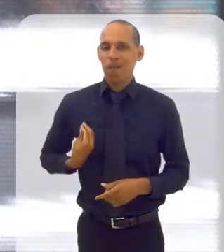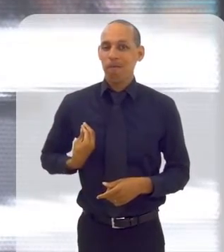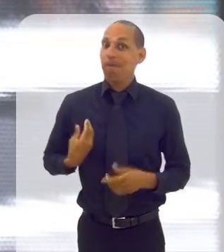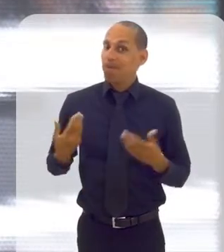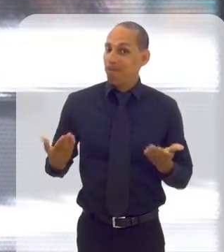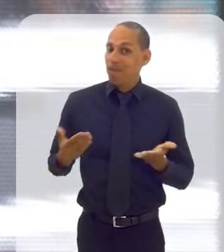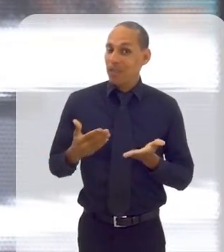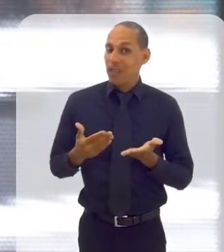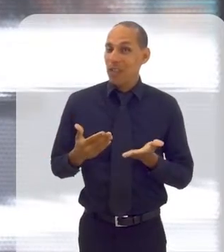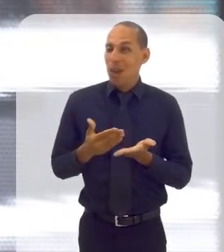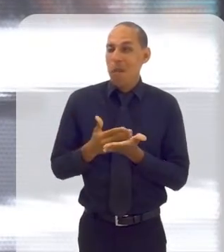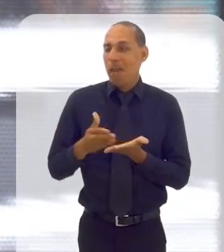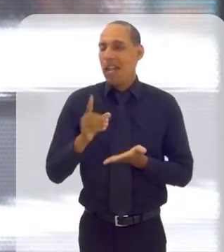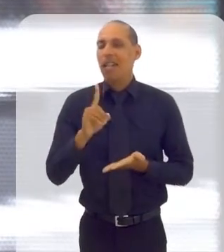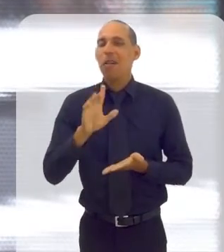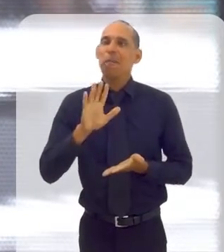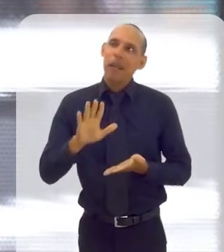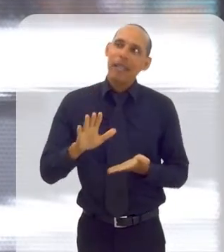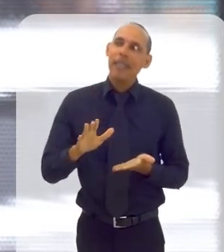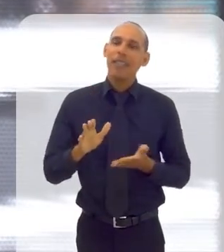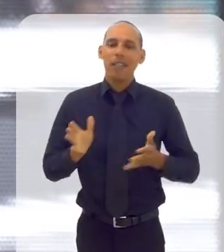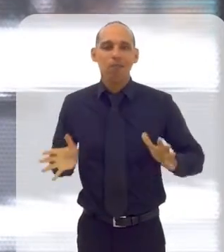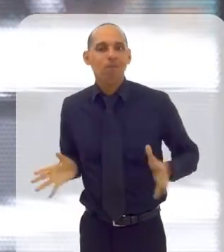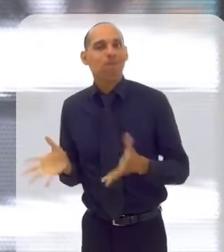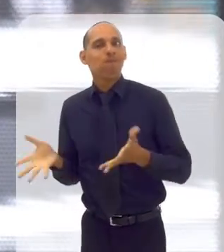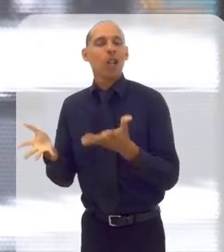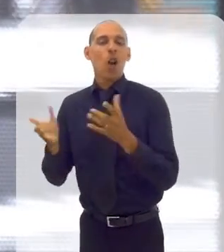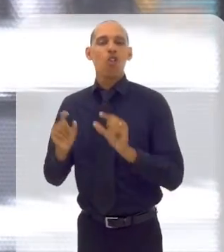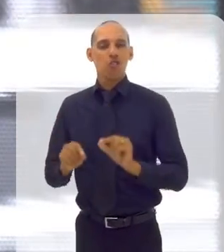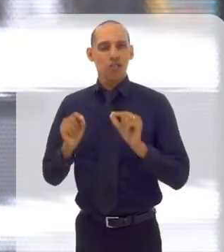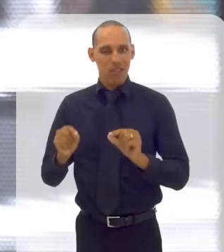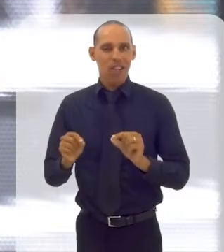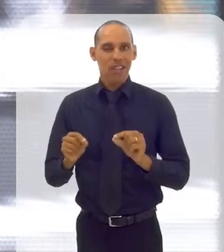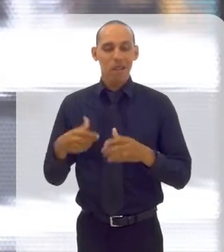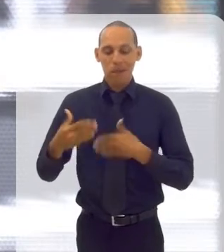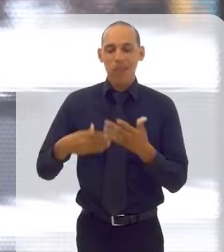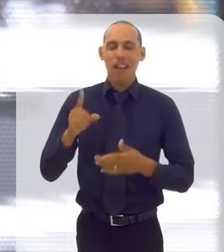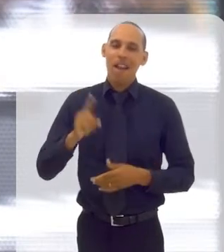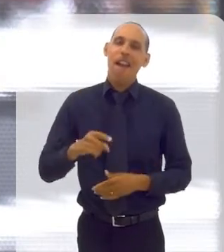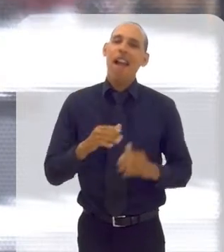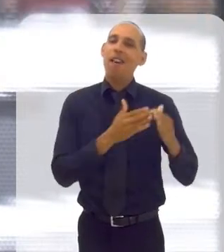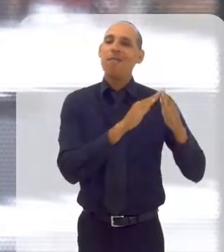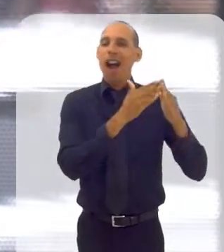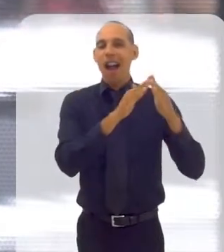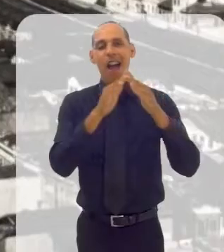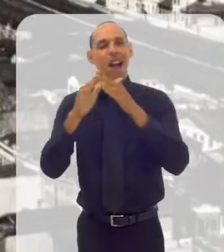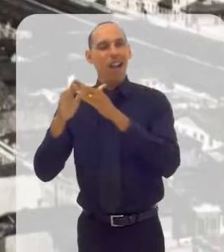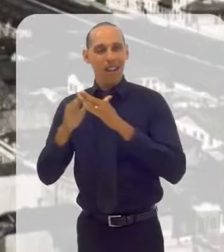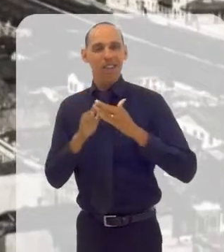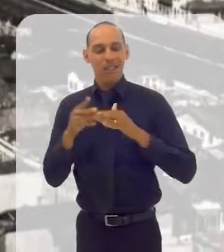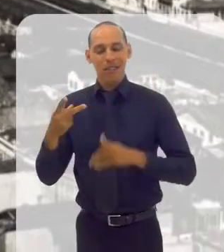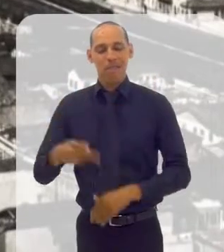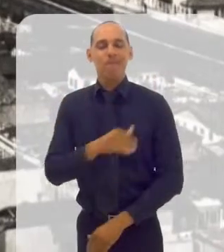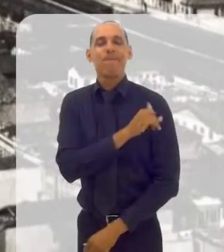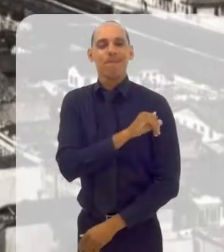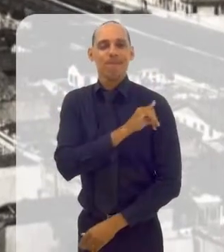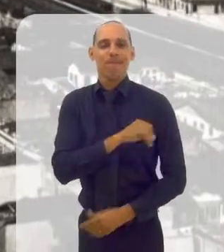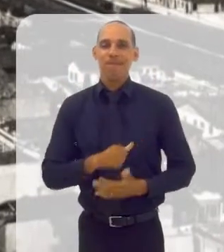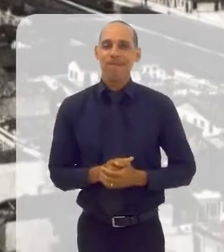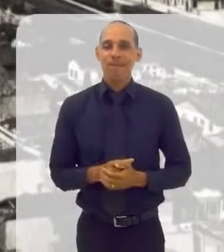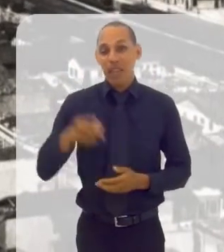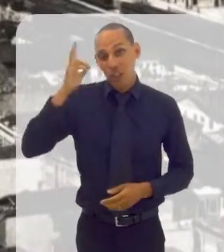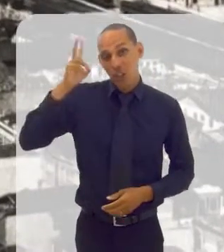dando não exatamente início, mas vai impulsionar em muito o processo que a gente chama de favelização da cidade do Rio de